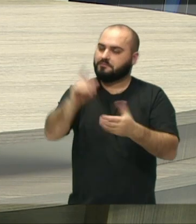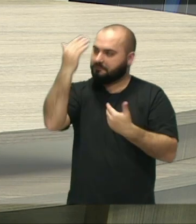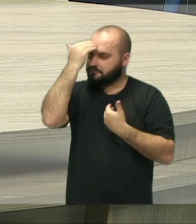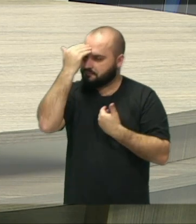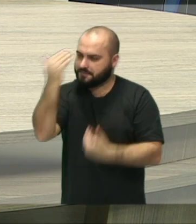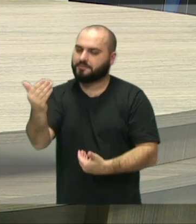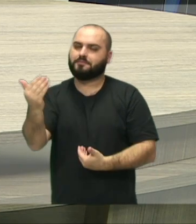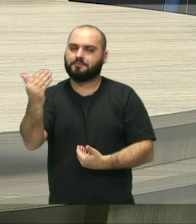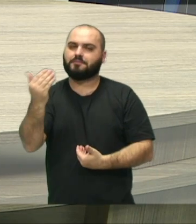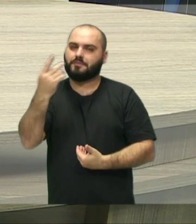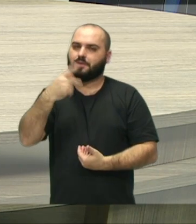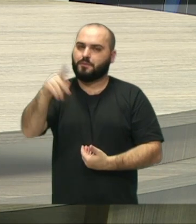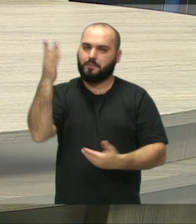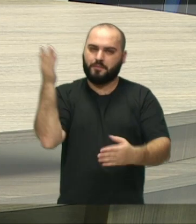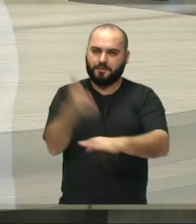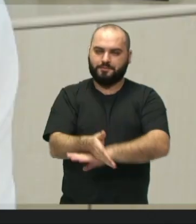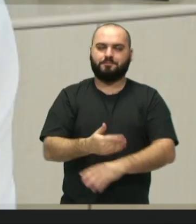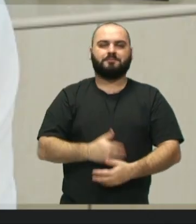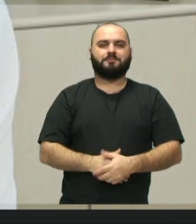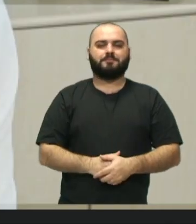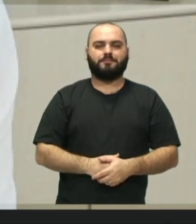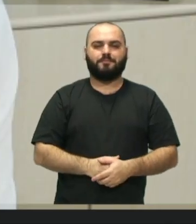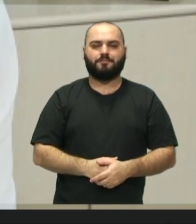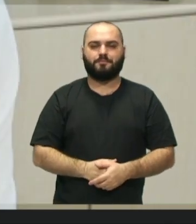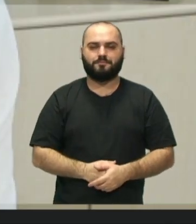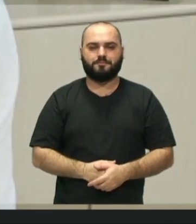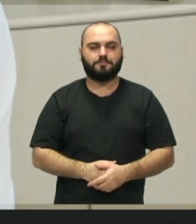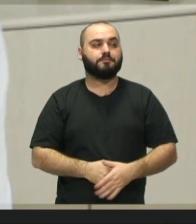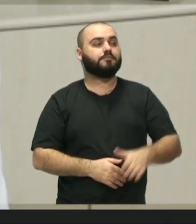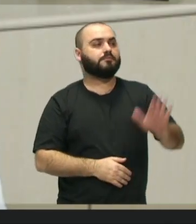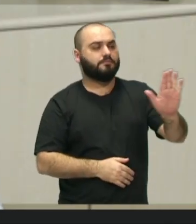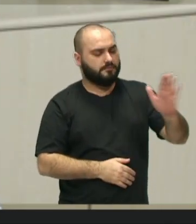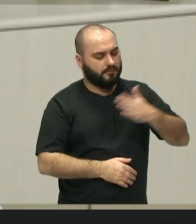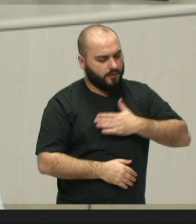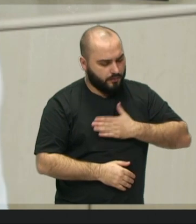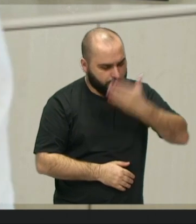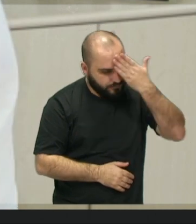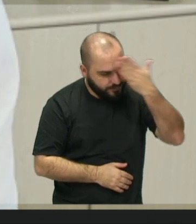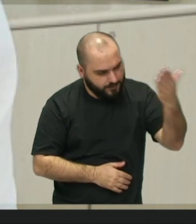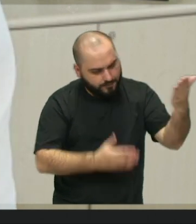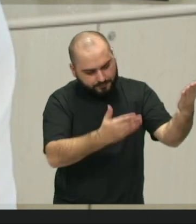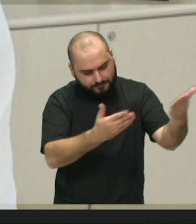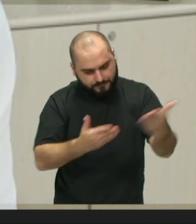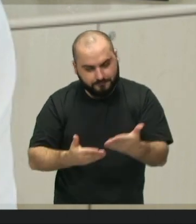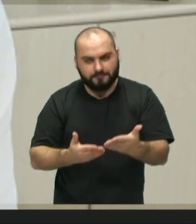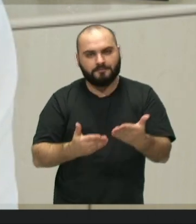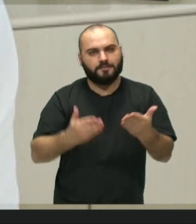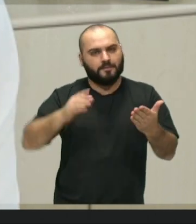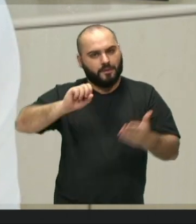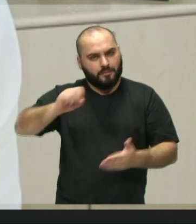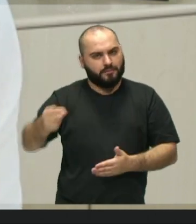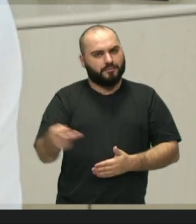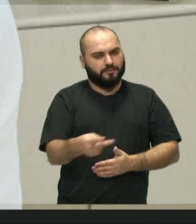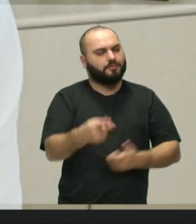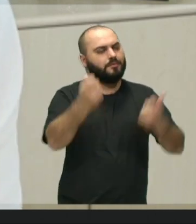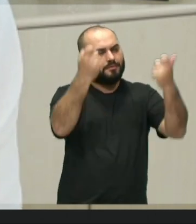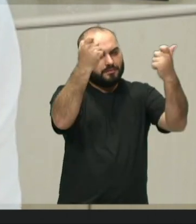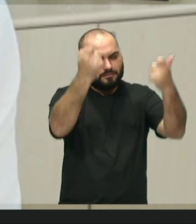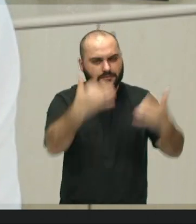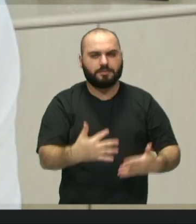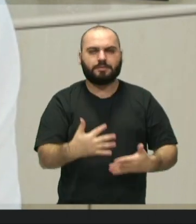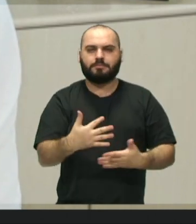desde já a tua participação. Elis, eu é que agradeço o espaço, a oportunidade, como eu coloquei inicialmente,